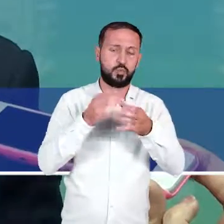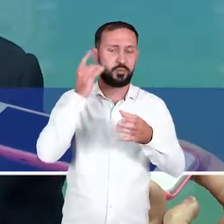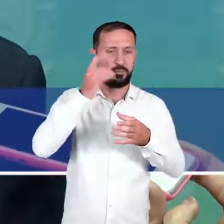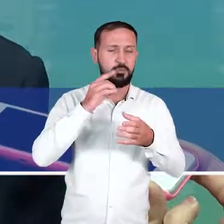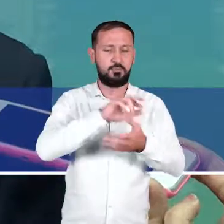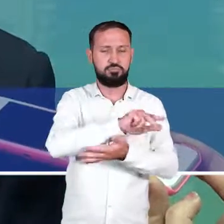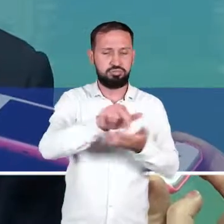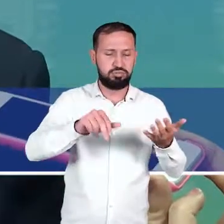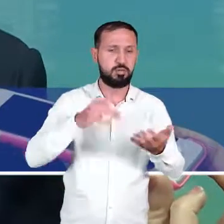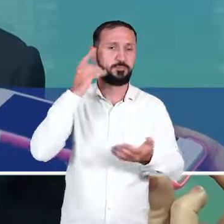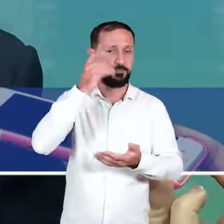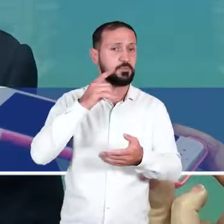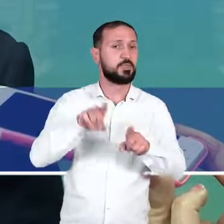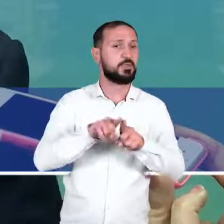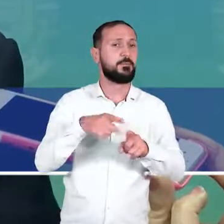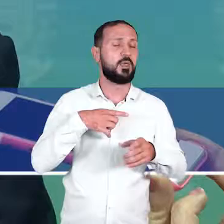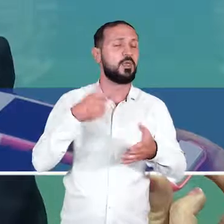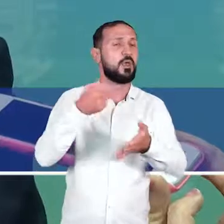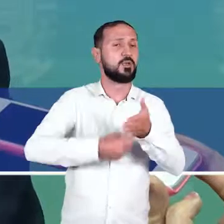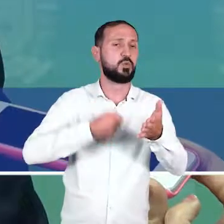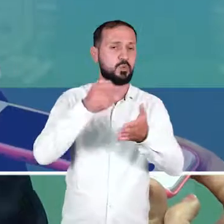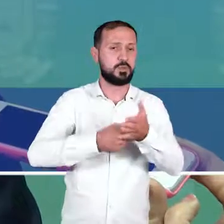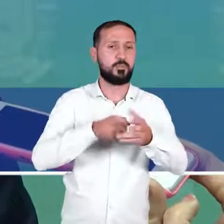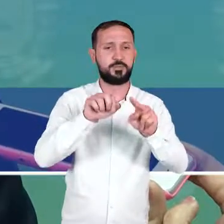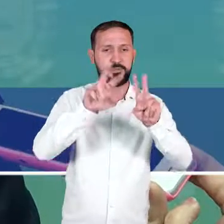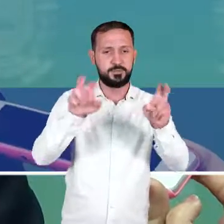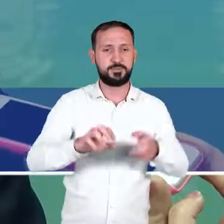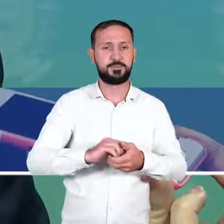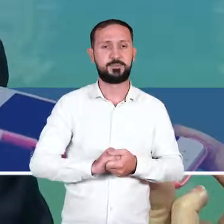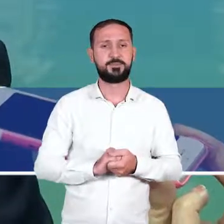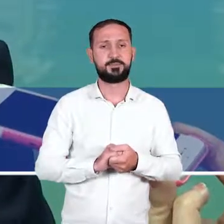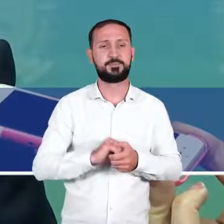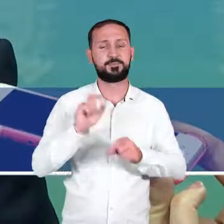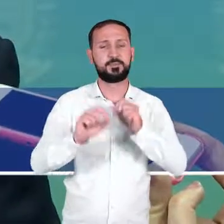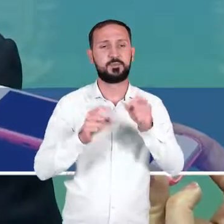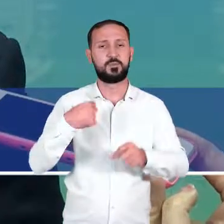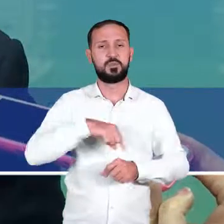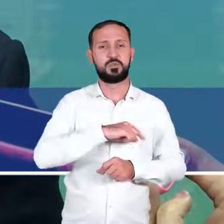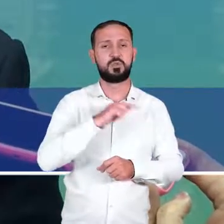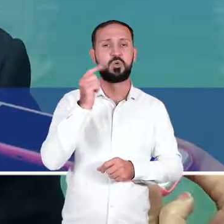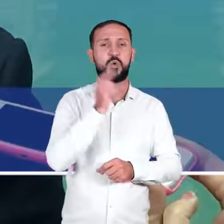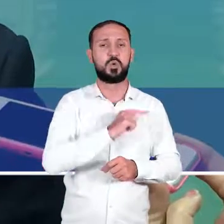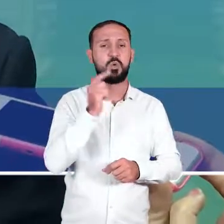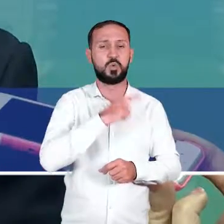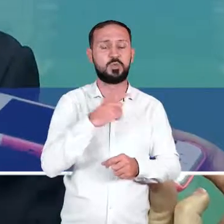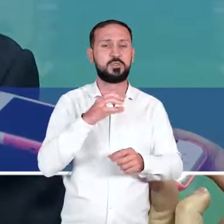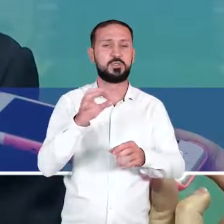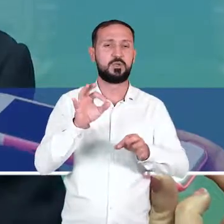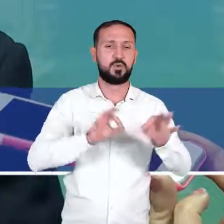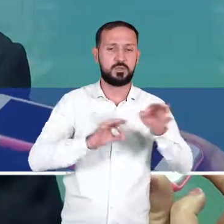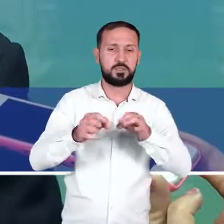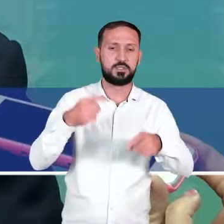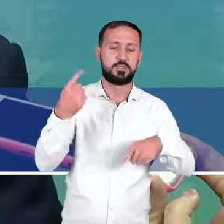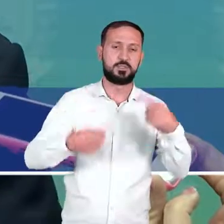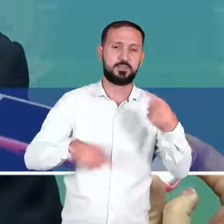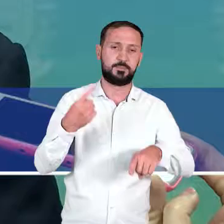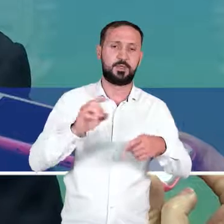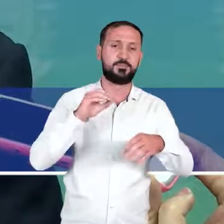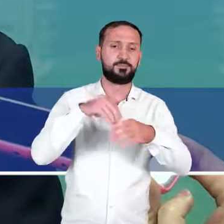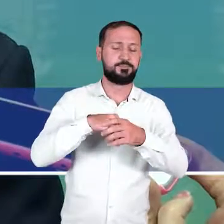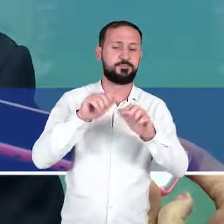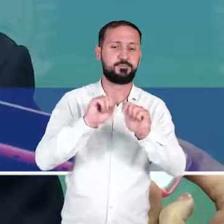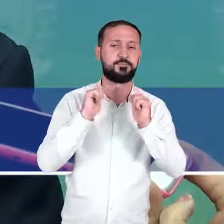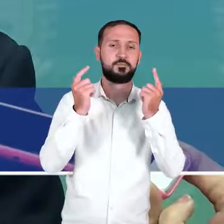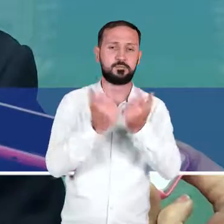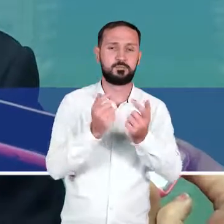com vários deputados que também militam nessa área, para que nós possamos fazer esse debate aqui na